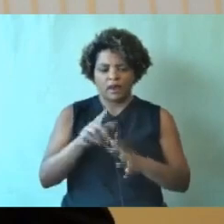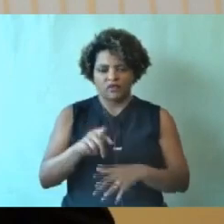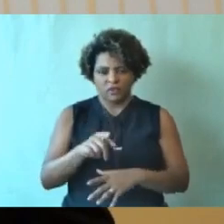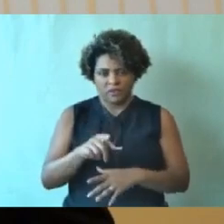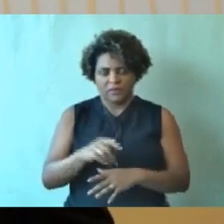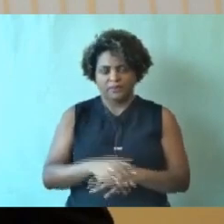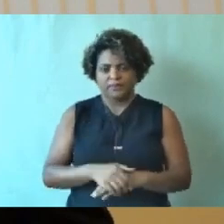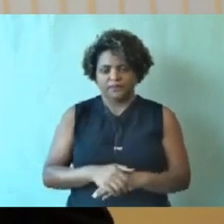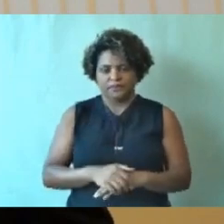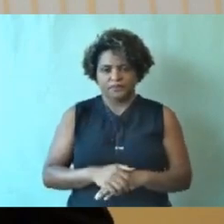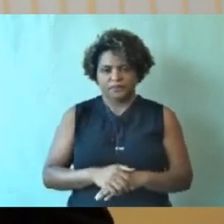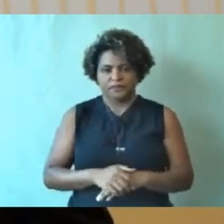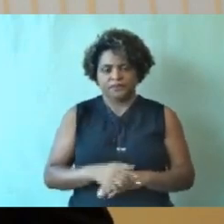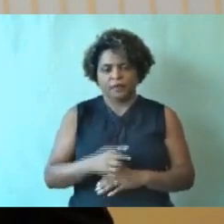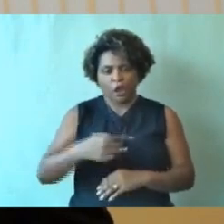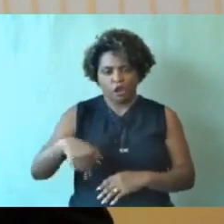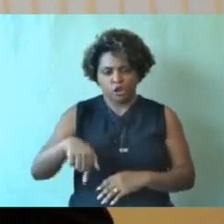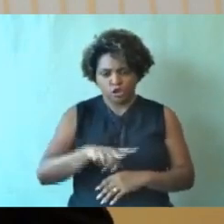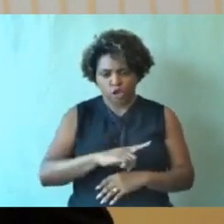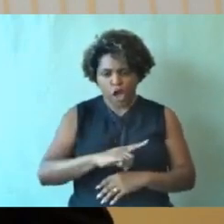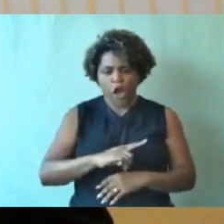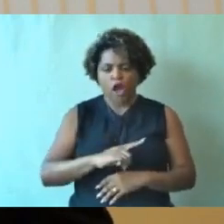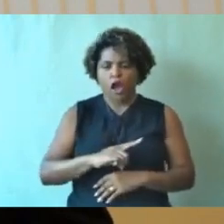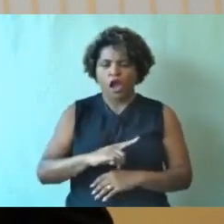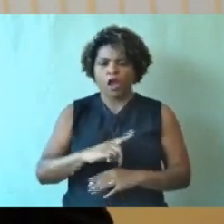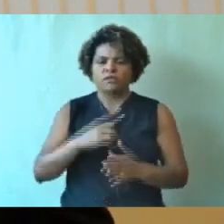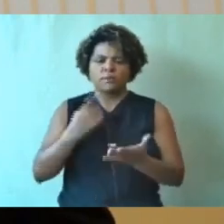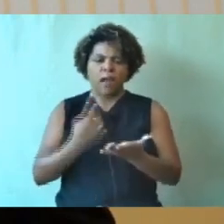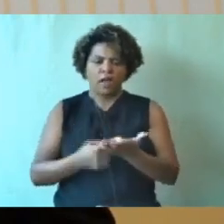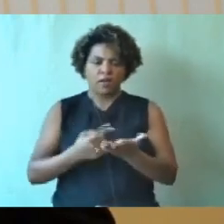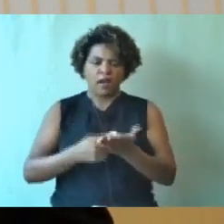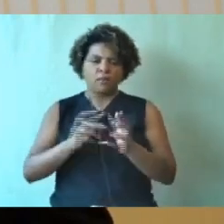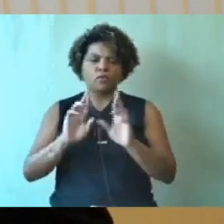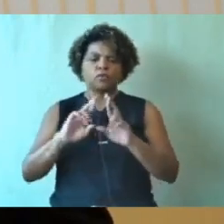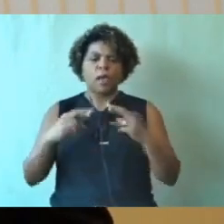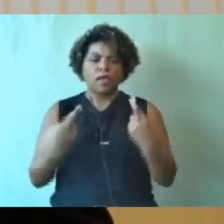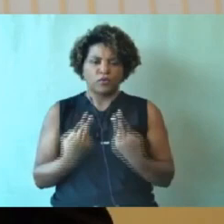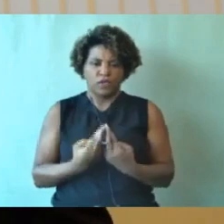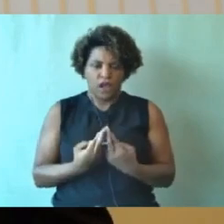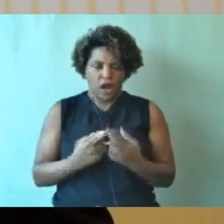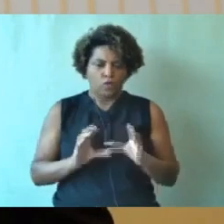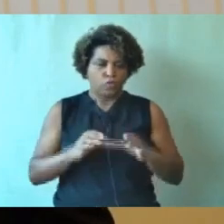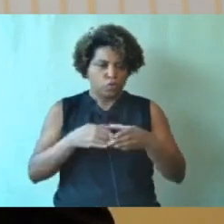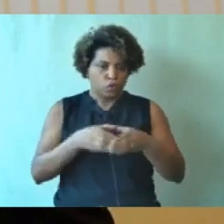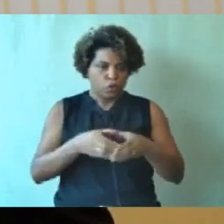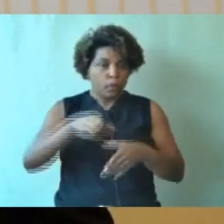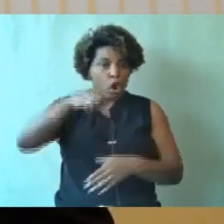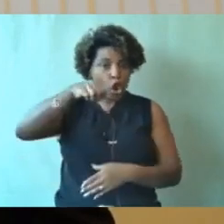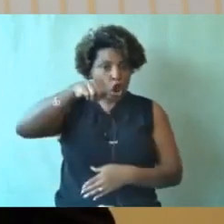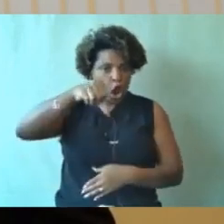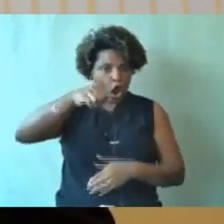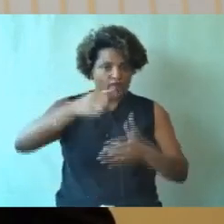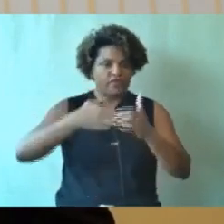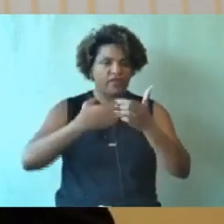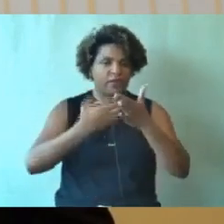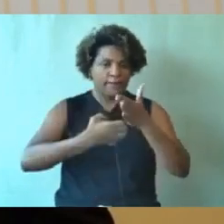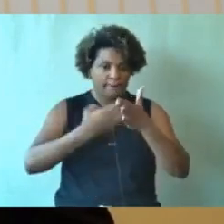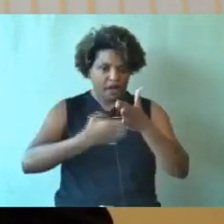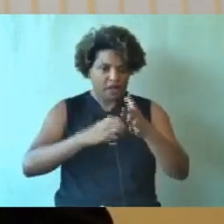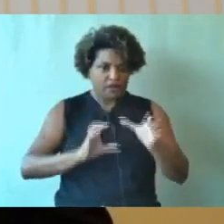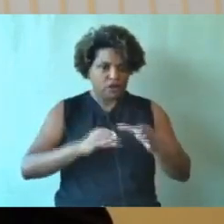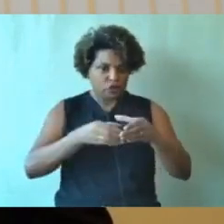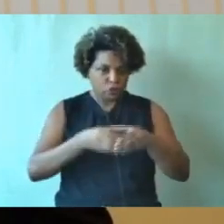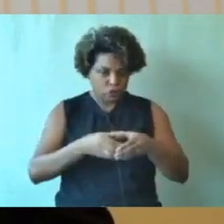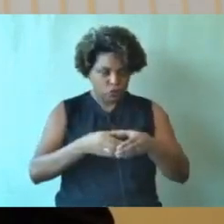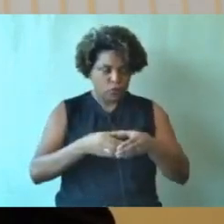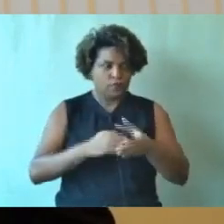fala. Nós convidamos uma reunião do consórcio, convocamos, das 9 empresas, tá certo? E